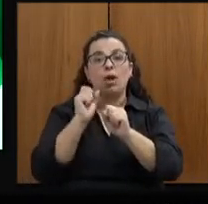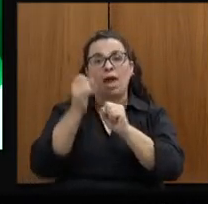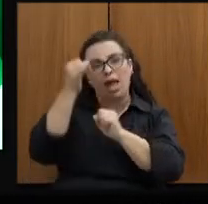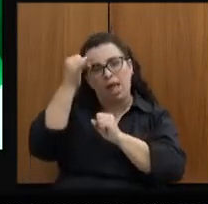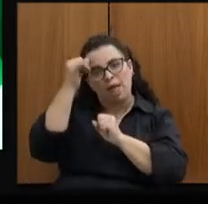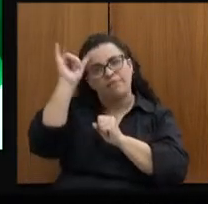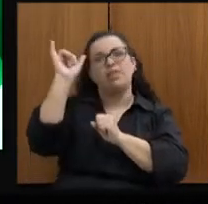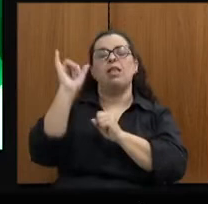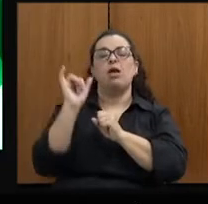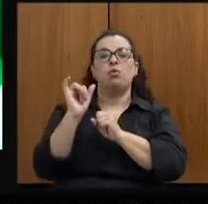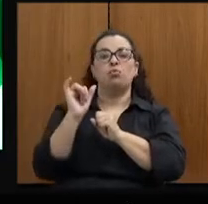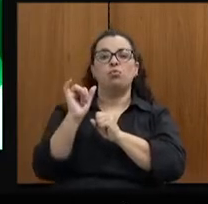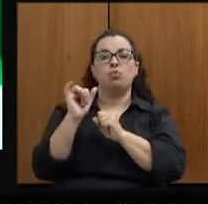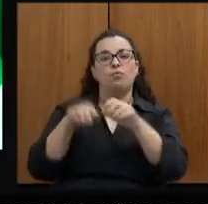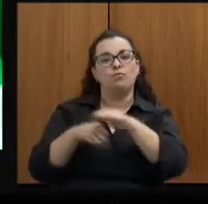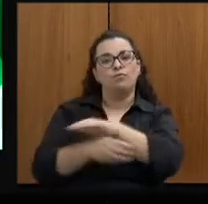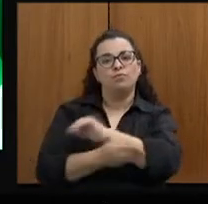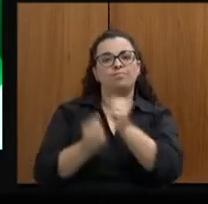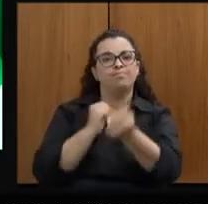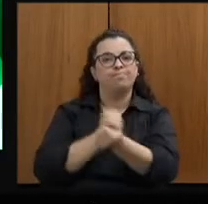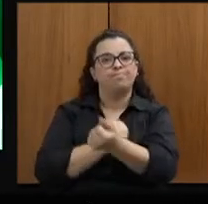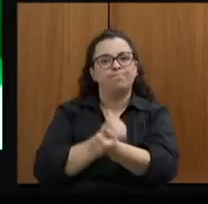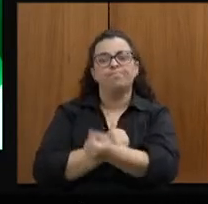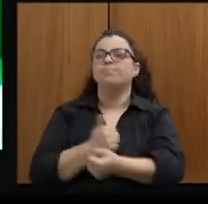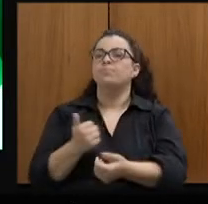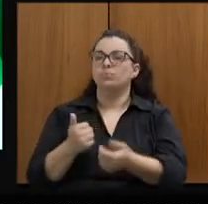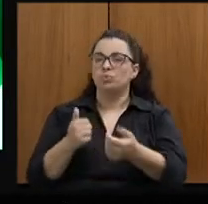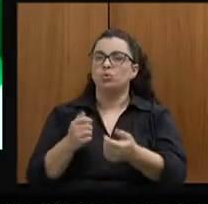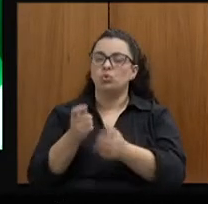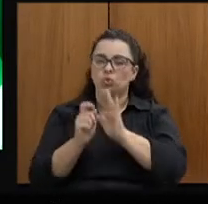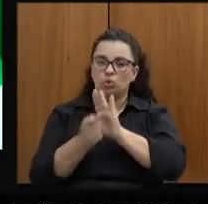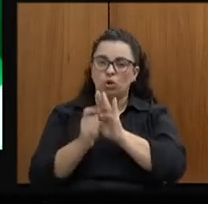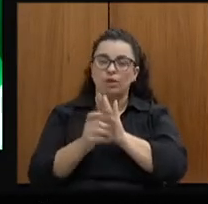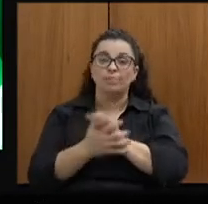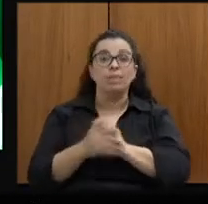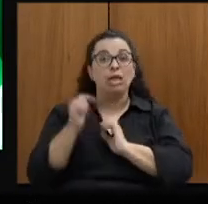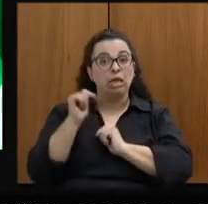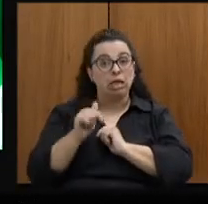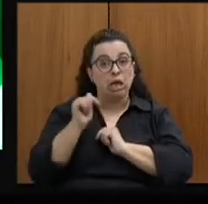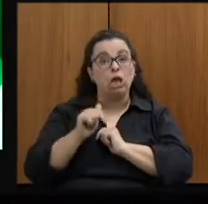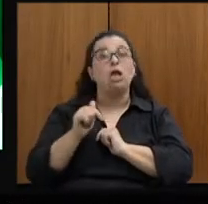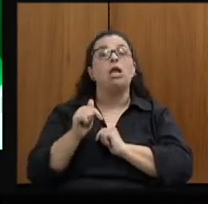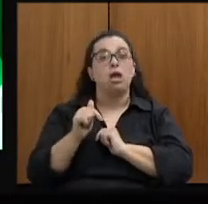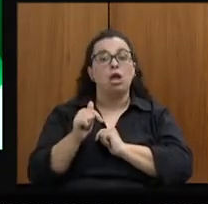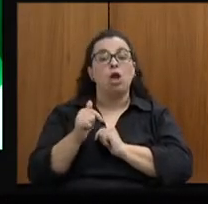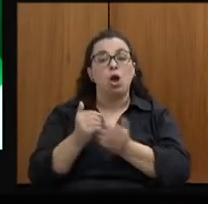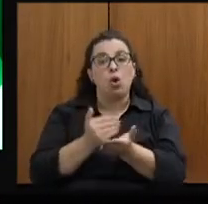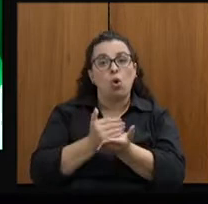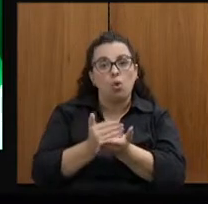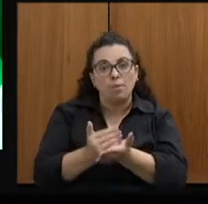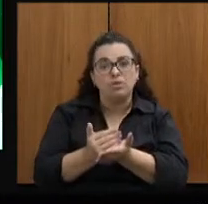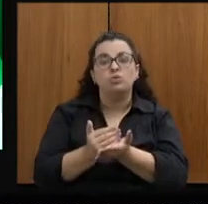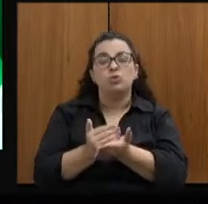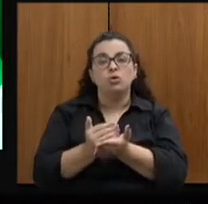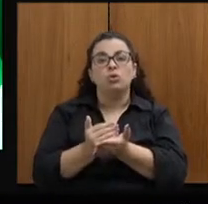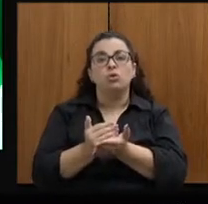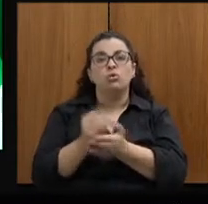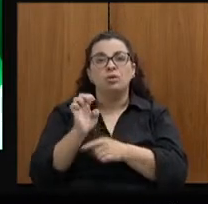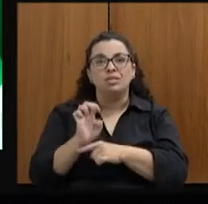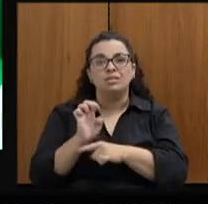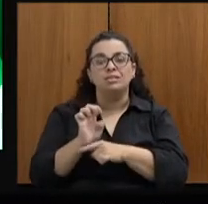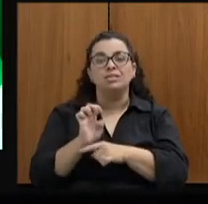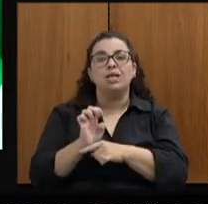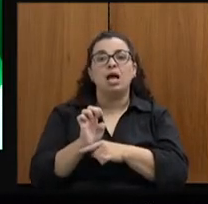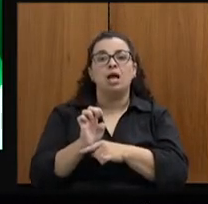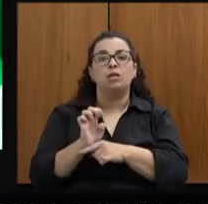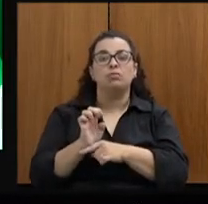esse plano ele foi desenvolvido no Estado e hoje nós estamos incentivando os municípios a também fazerem seus planos municipais de